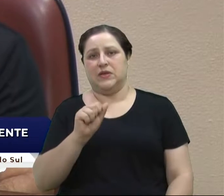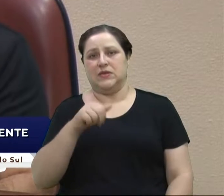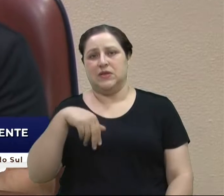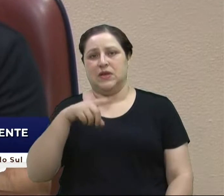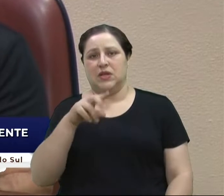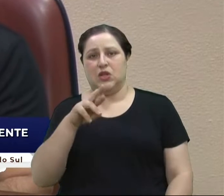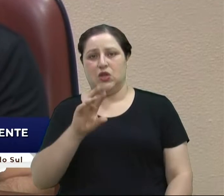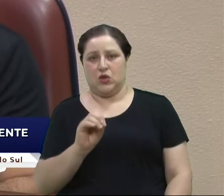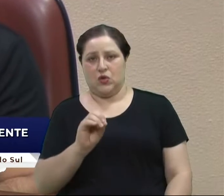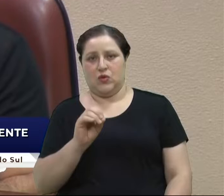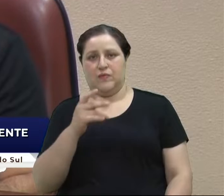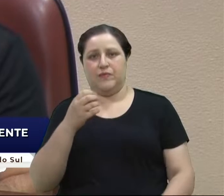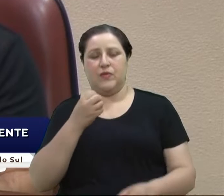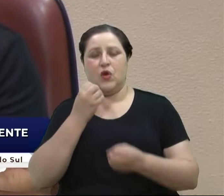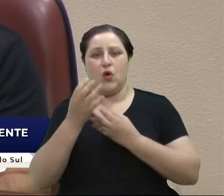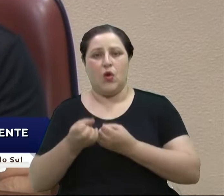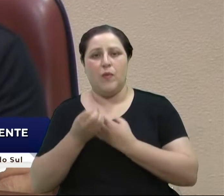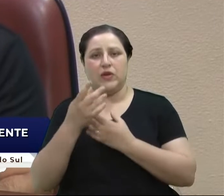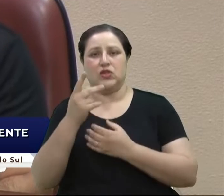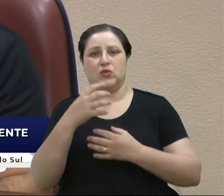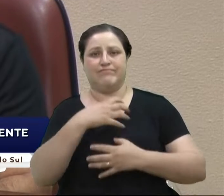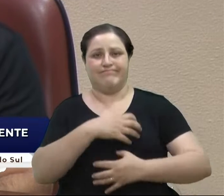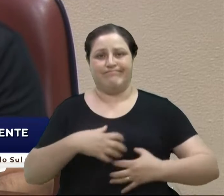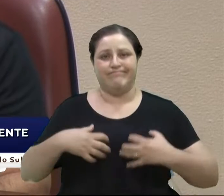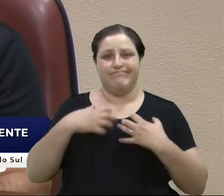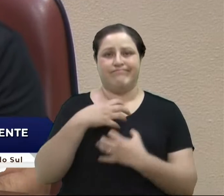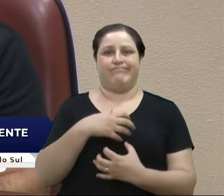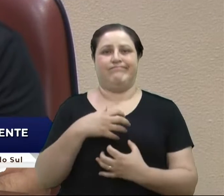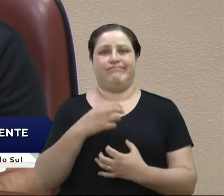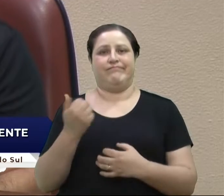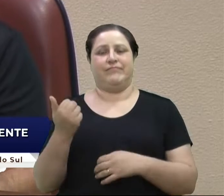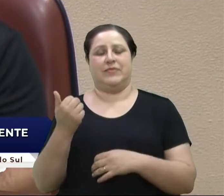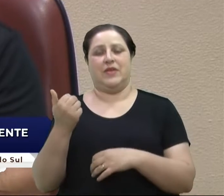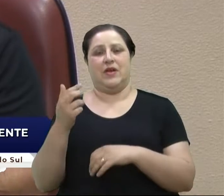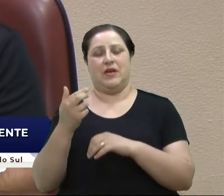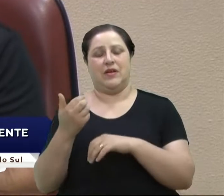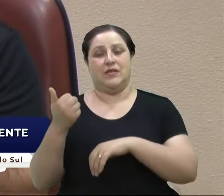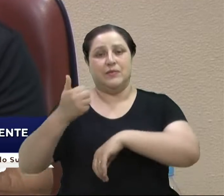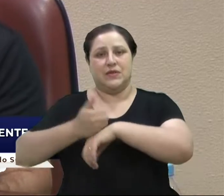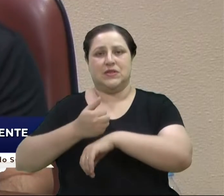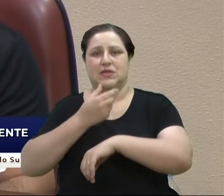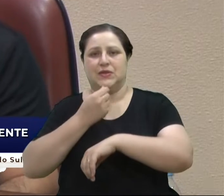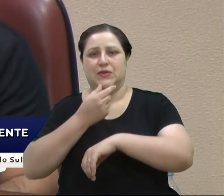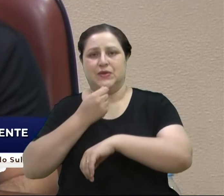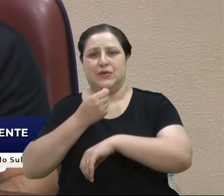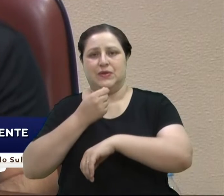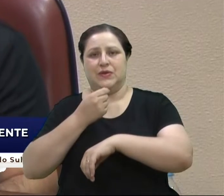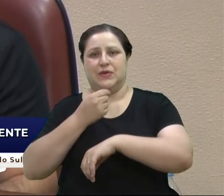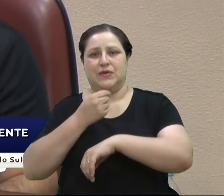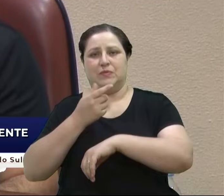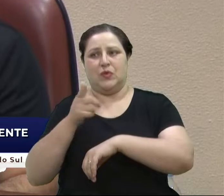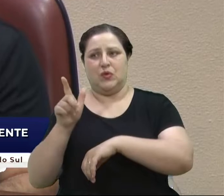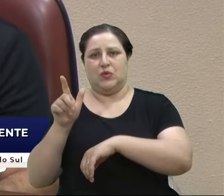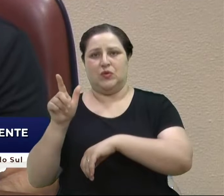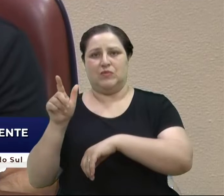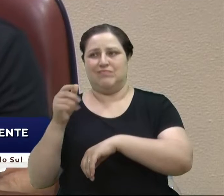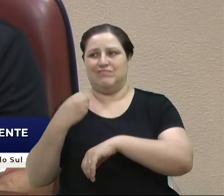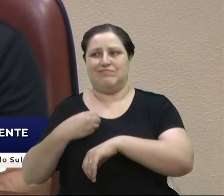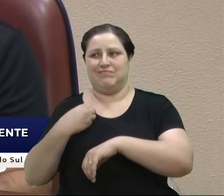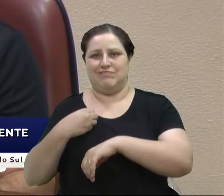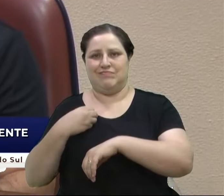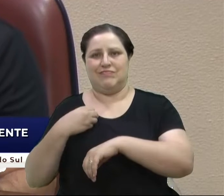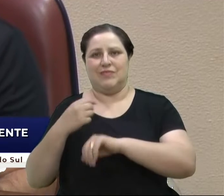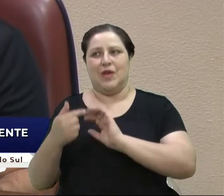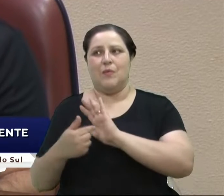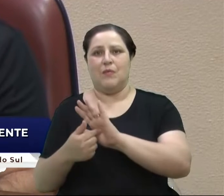das suas angústias, né? Fala do doutor Avino, que não pôde estar presente, né? Mas que expor e compartilhar com os vereadores, com a comunidade de Caxias do